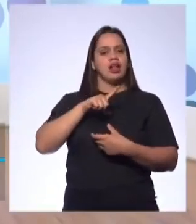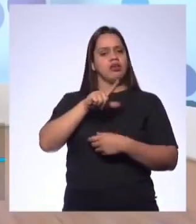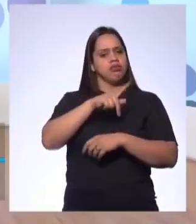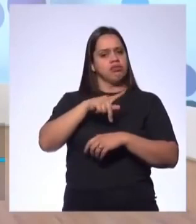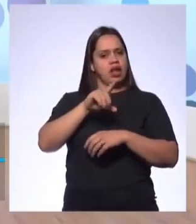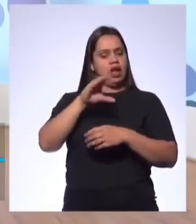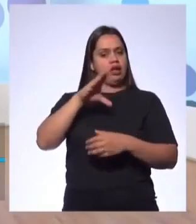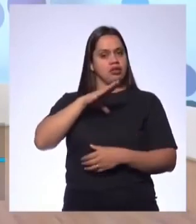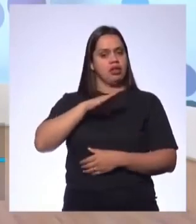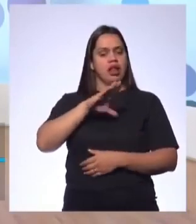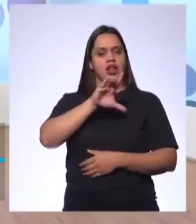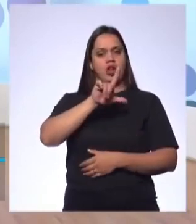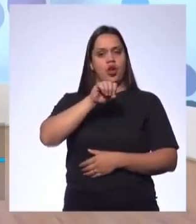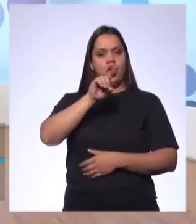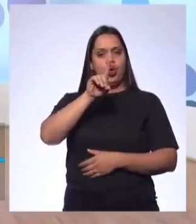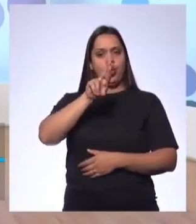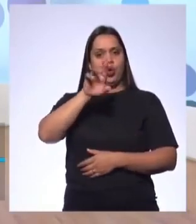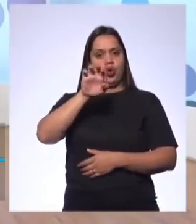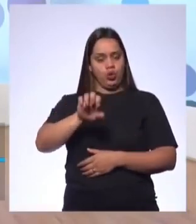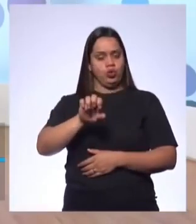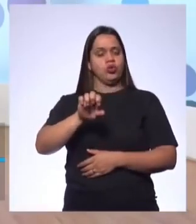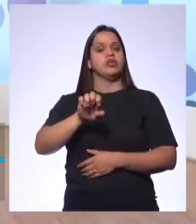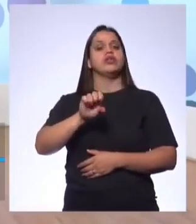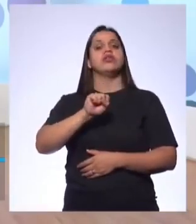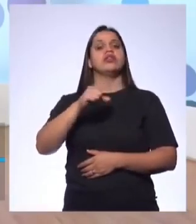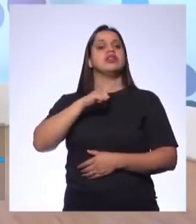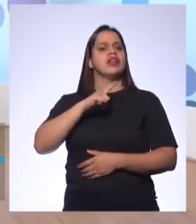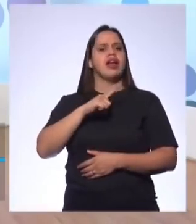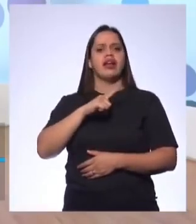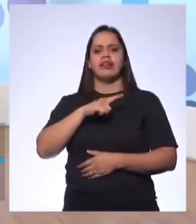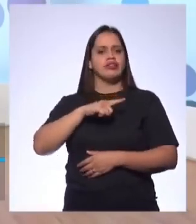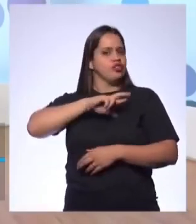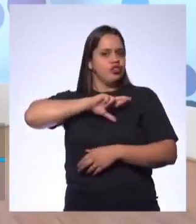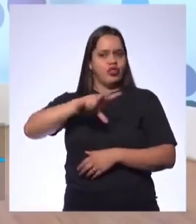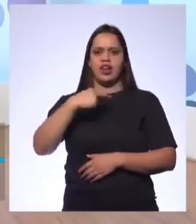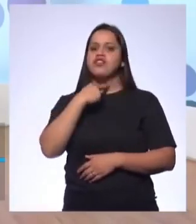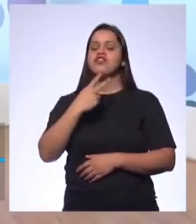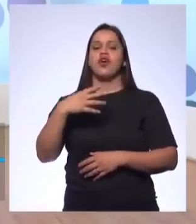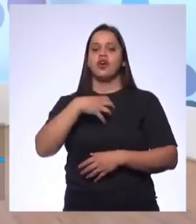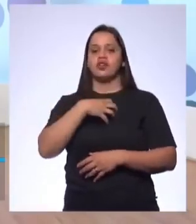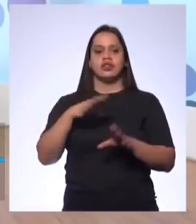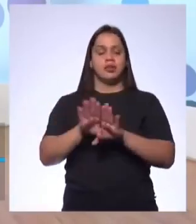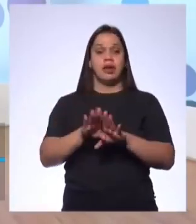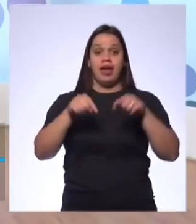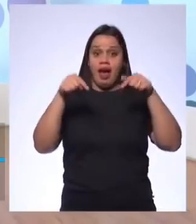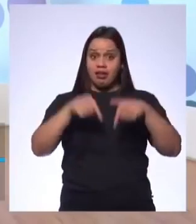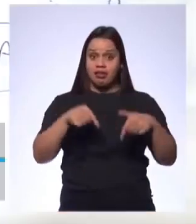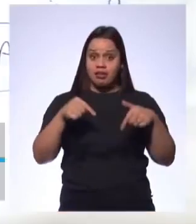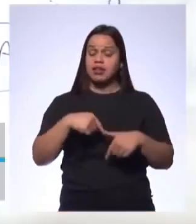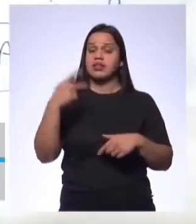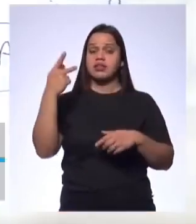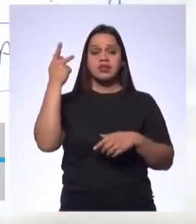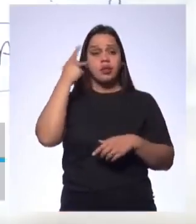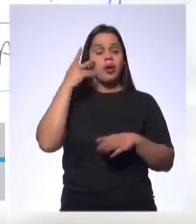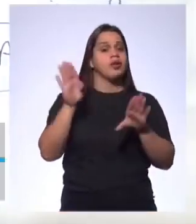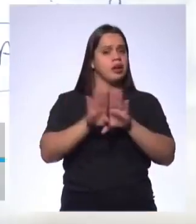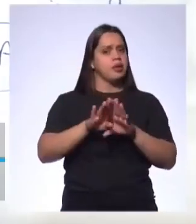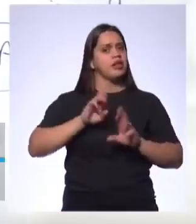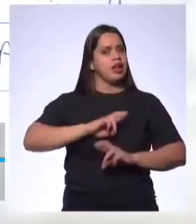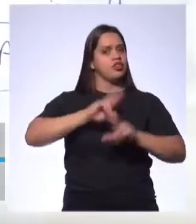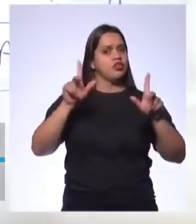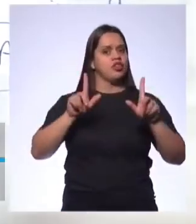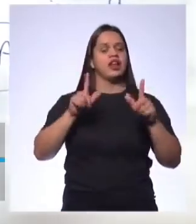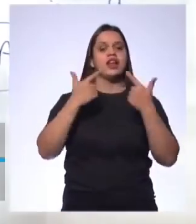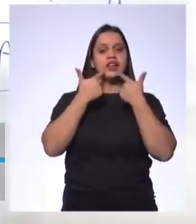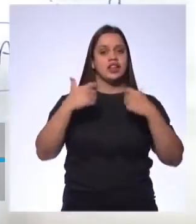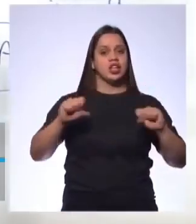nós temos, né? Em São Paulo. Aqui em São Paulo nós temos as nossas diferenças linguísticas. Então, a gente não pode ficar preocupado,